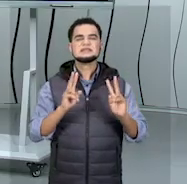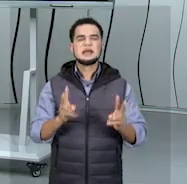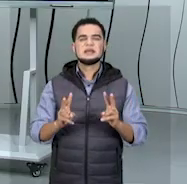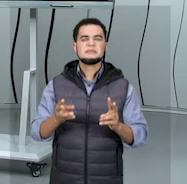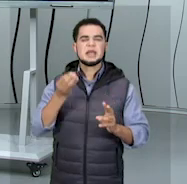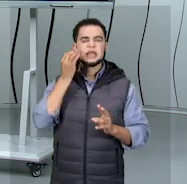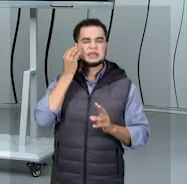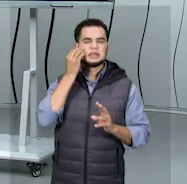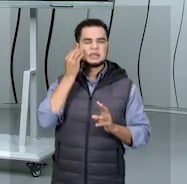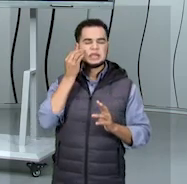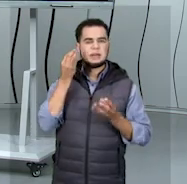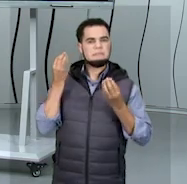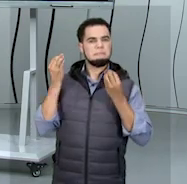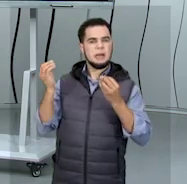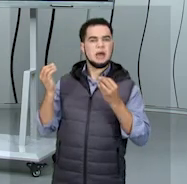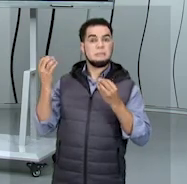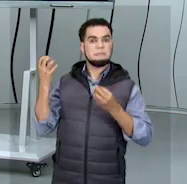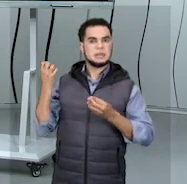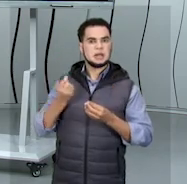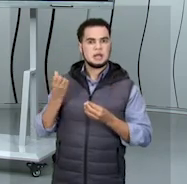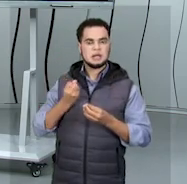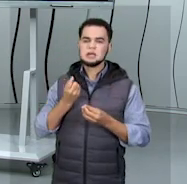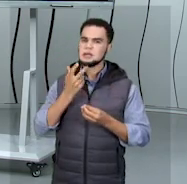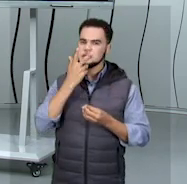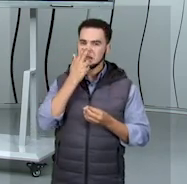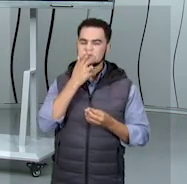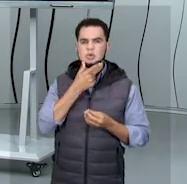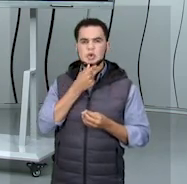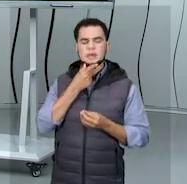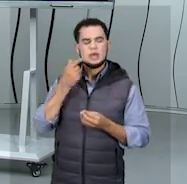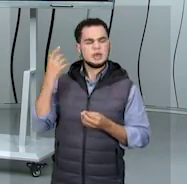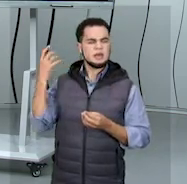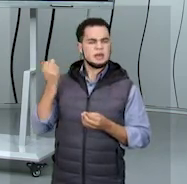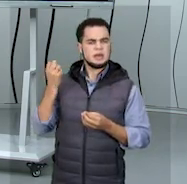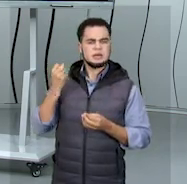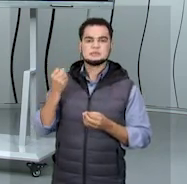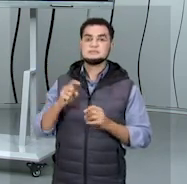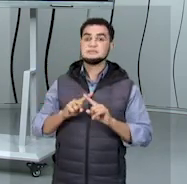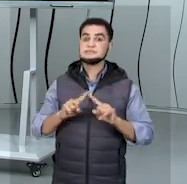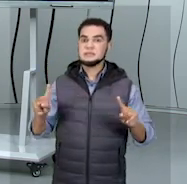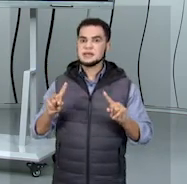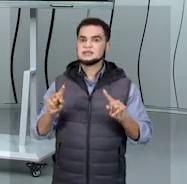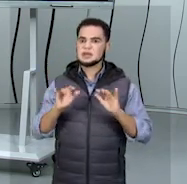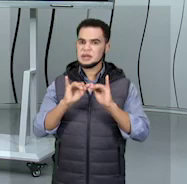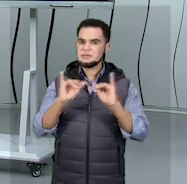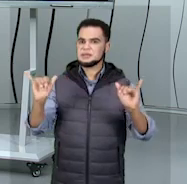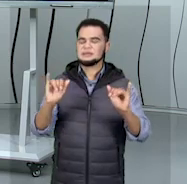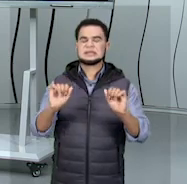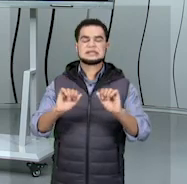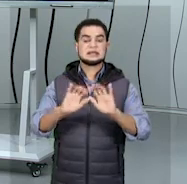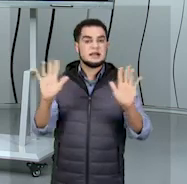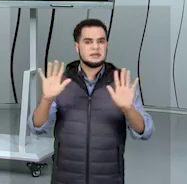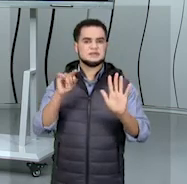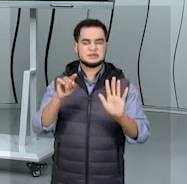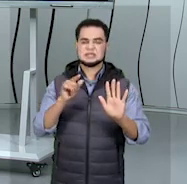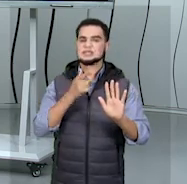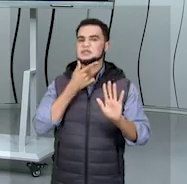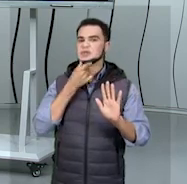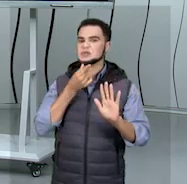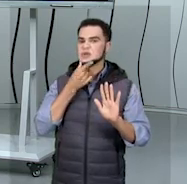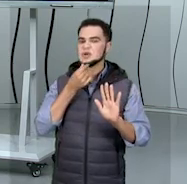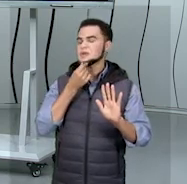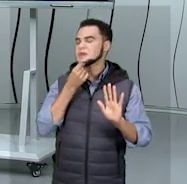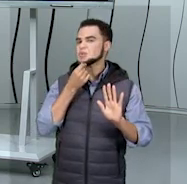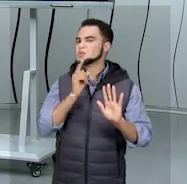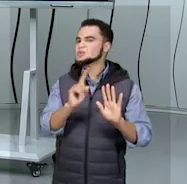algumas fotos dele que você olha, parece que ele é um homem branco. Mas eu quero deixar claro para vocês aqui, Machado de Assis